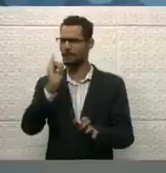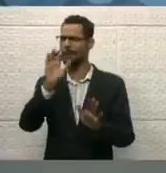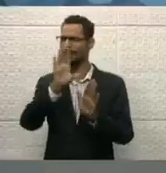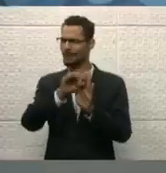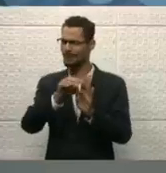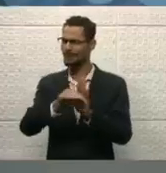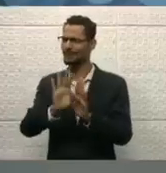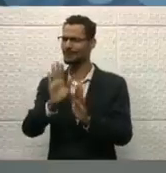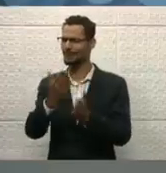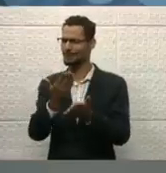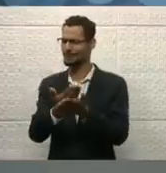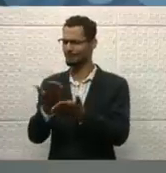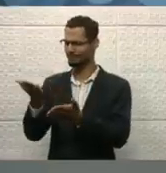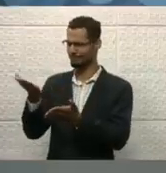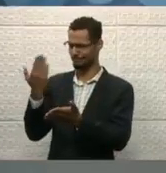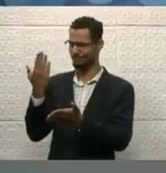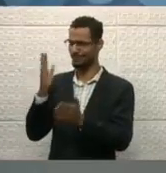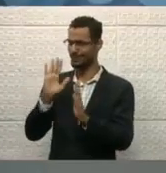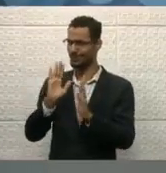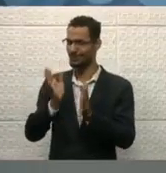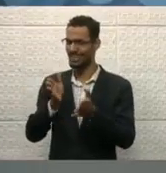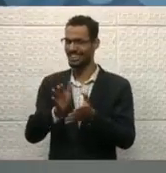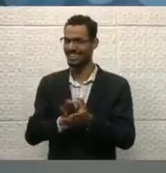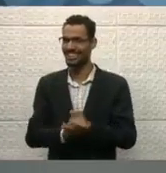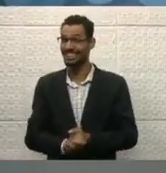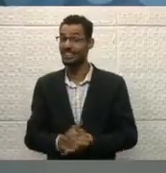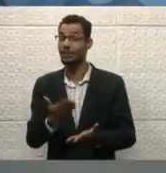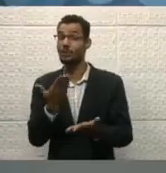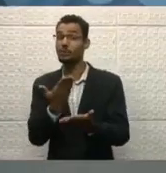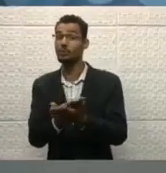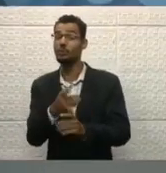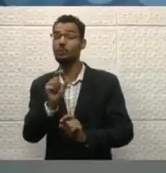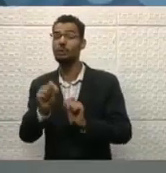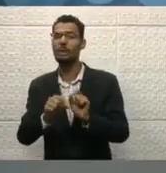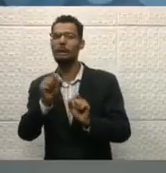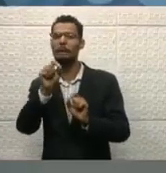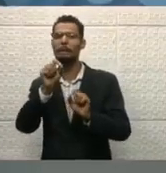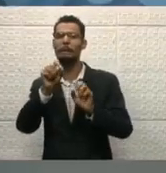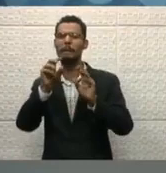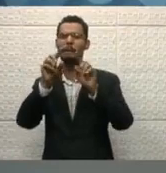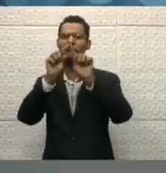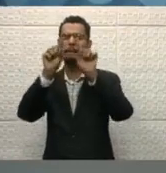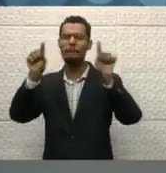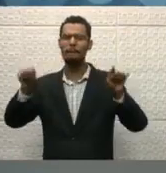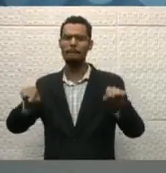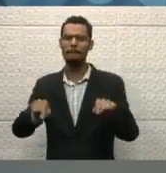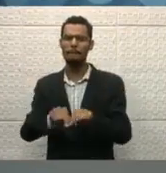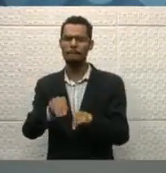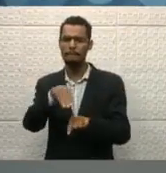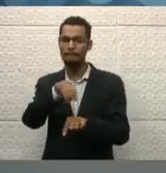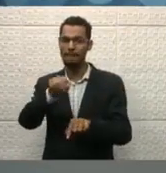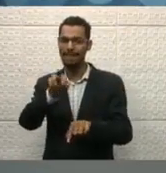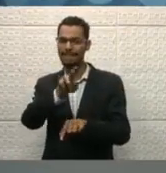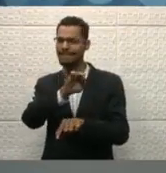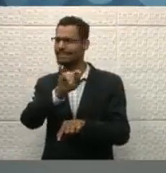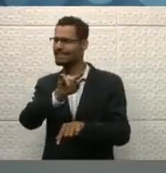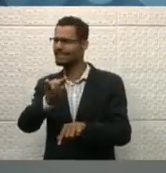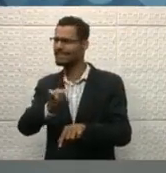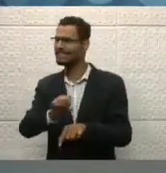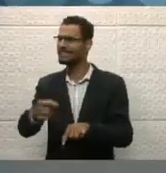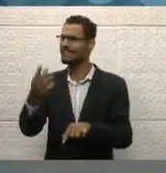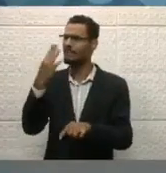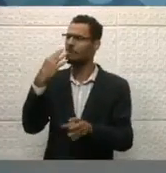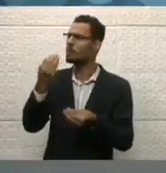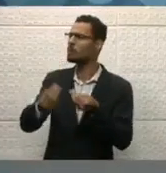que nós já estudamos anteriormente. Nós já estudamos o que são matrizes e determinantes, como que nós analisamos